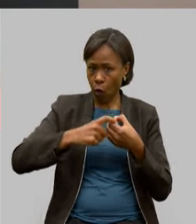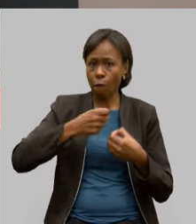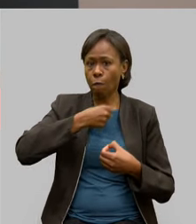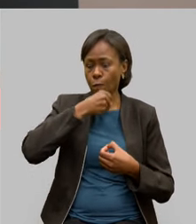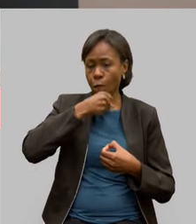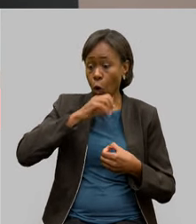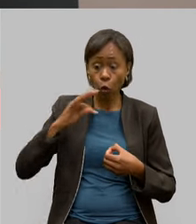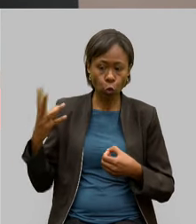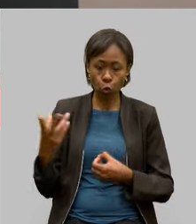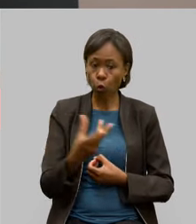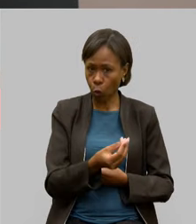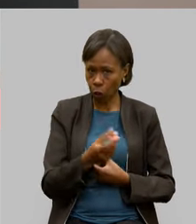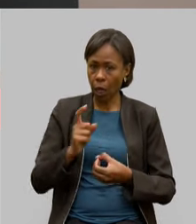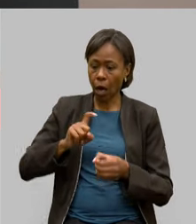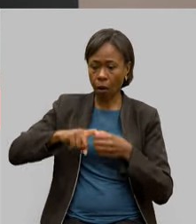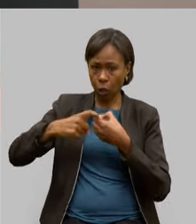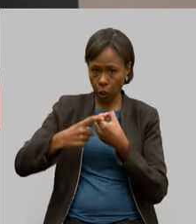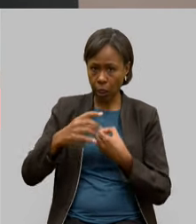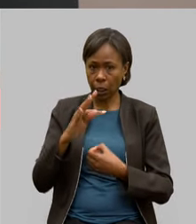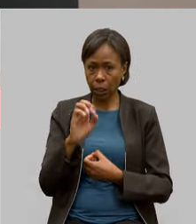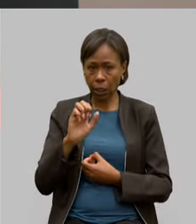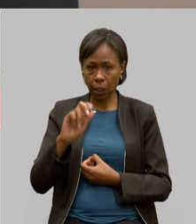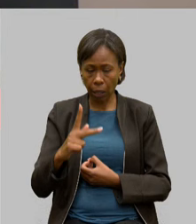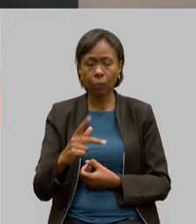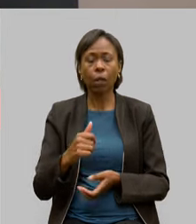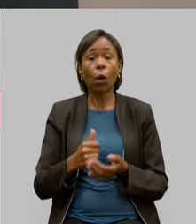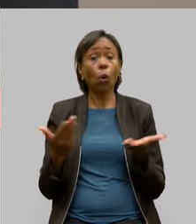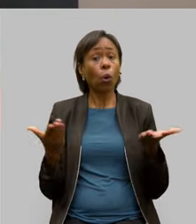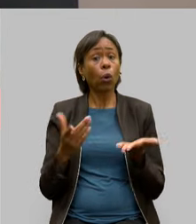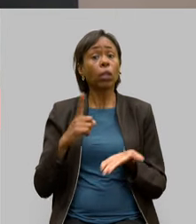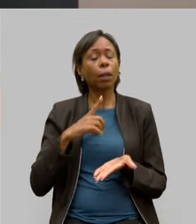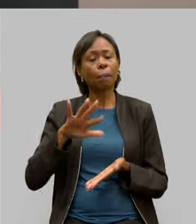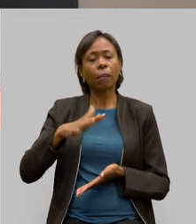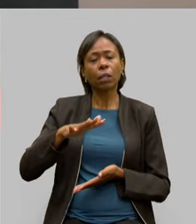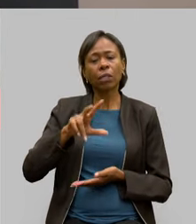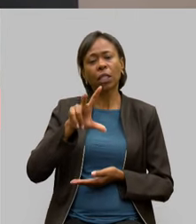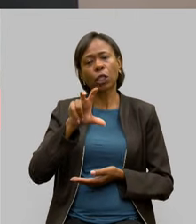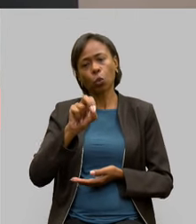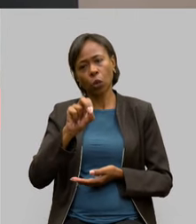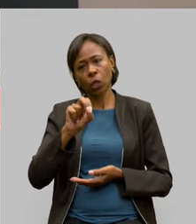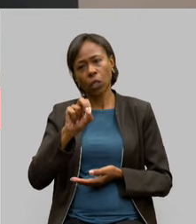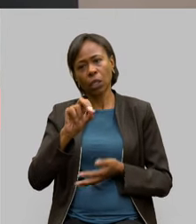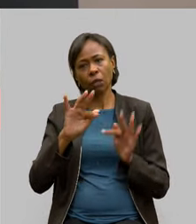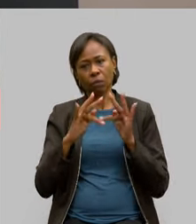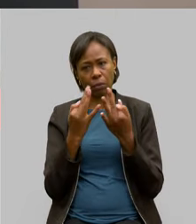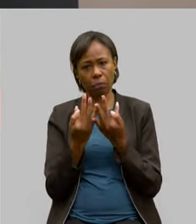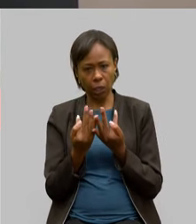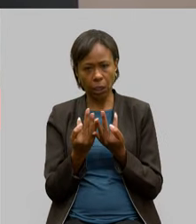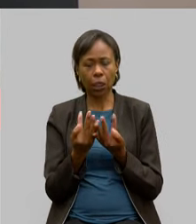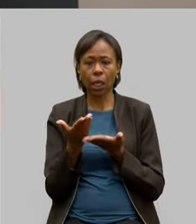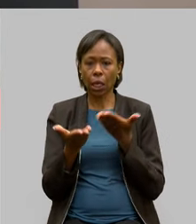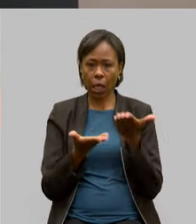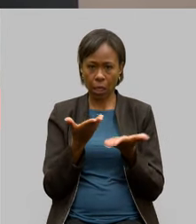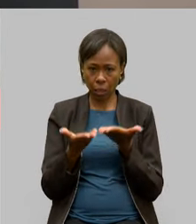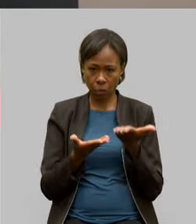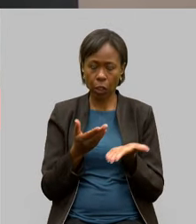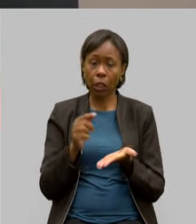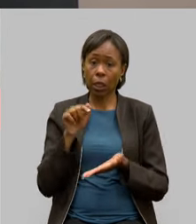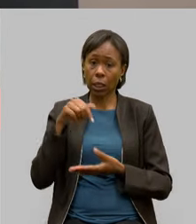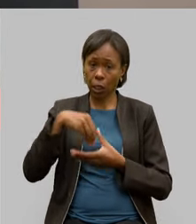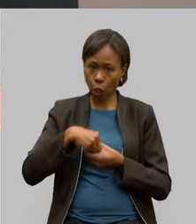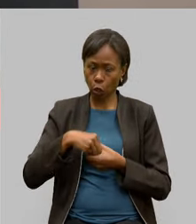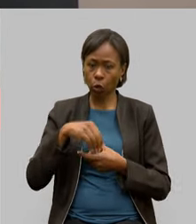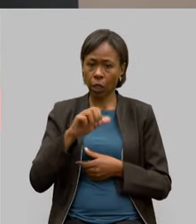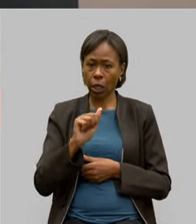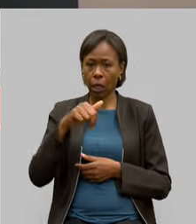eh hoje nós temos em torno de 50 famílias eh que são atendidas pela angat eh temos parcerias com